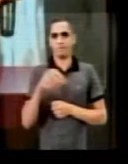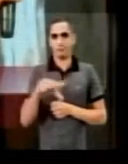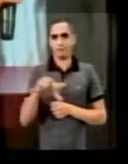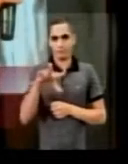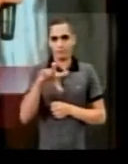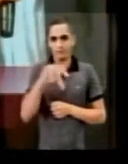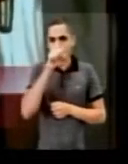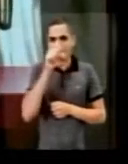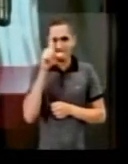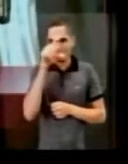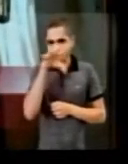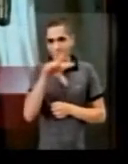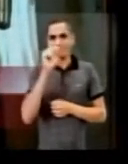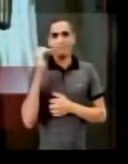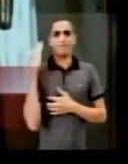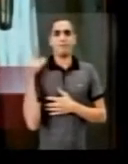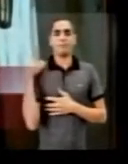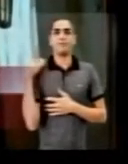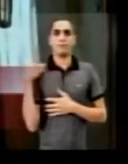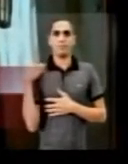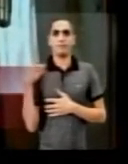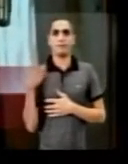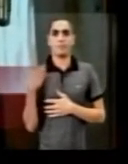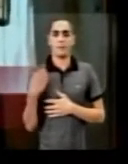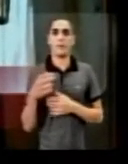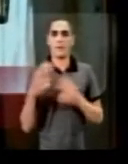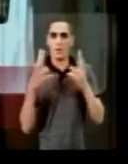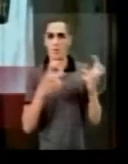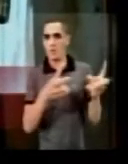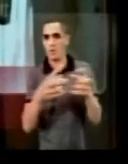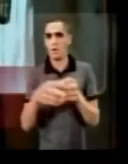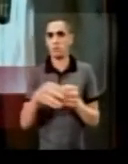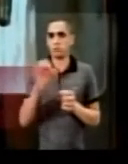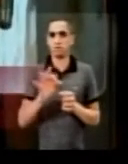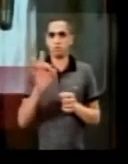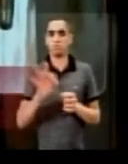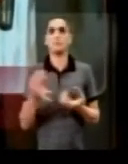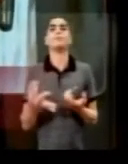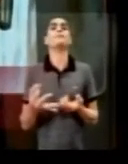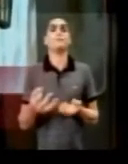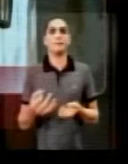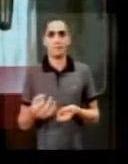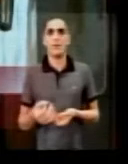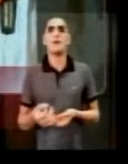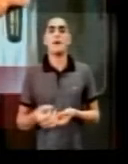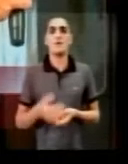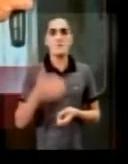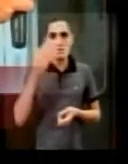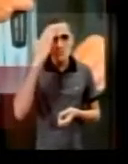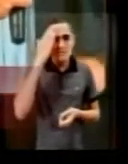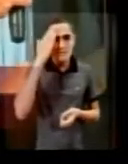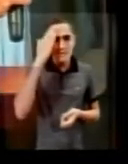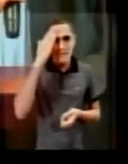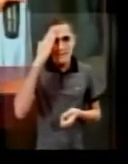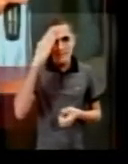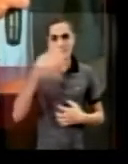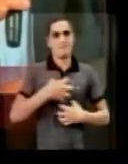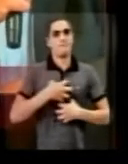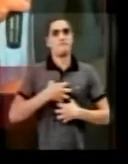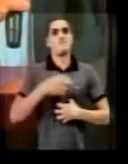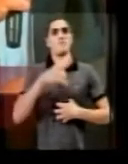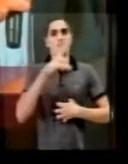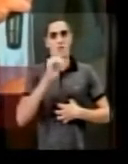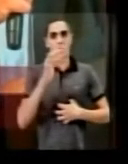longo prazo nossa tendência é cair o número de óbitos. Então, isso também é visível na